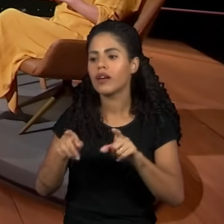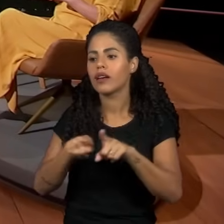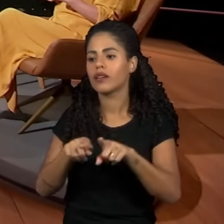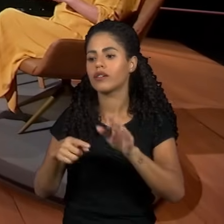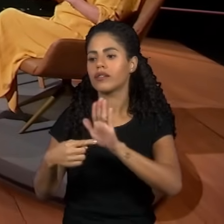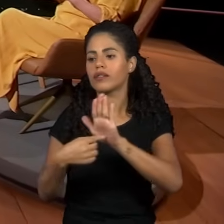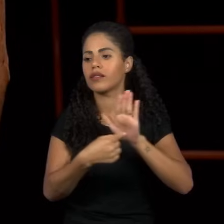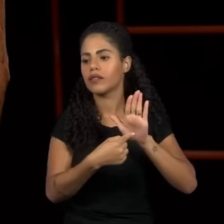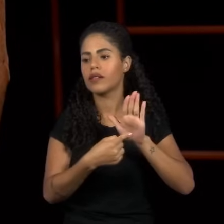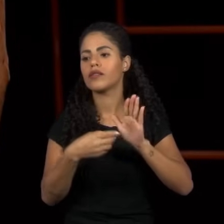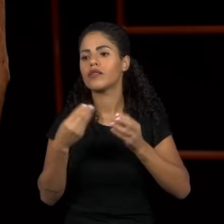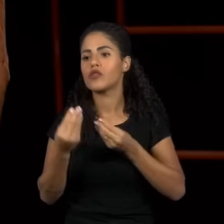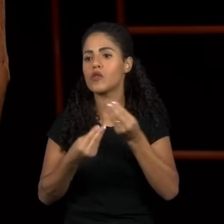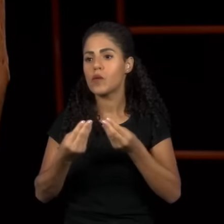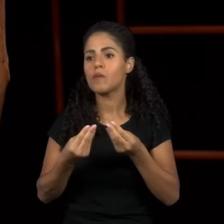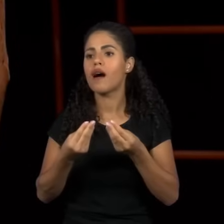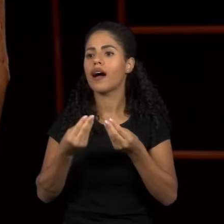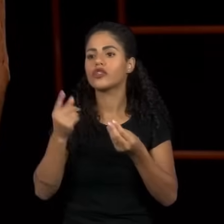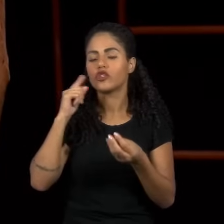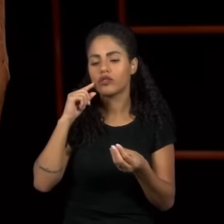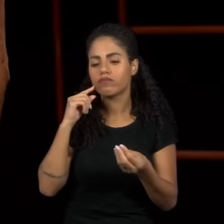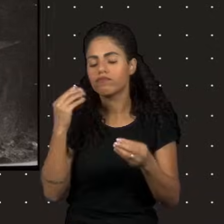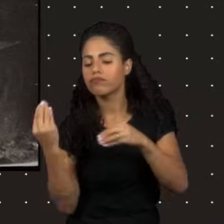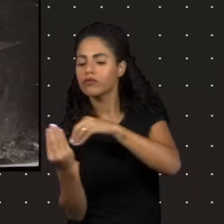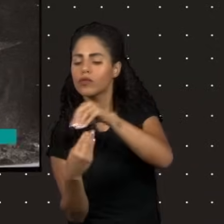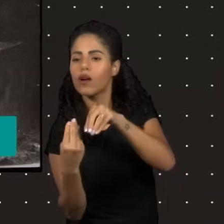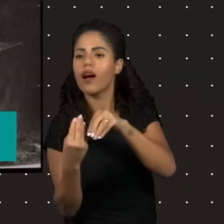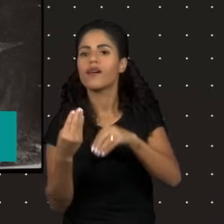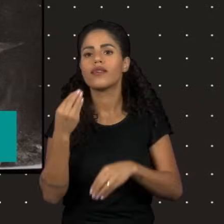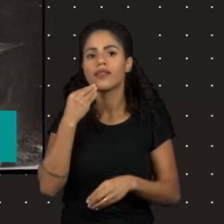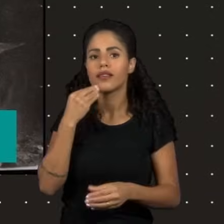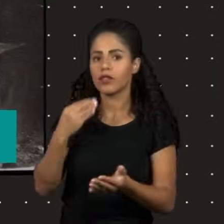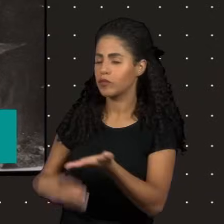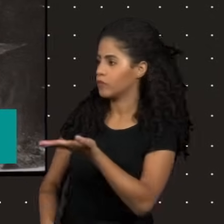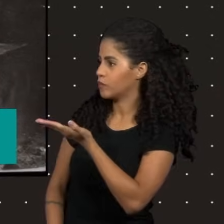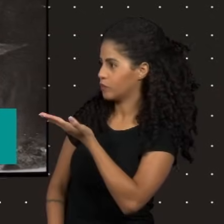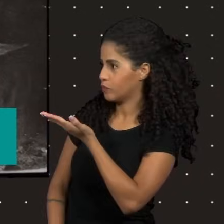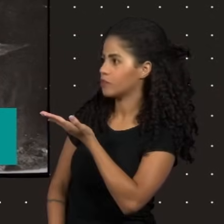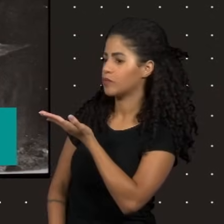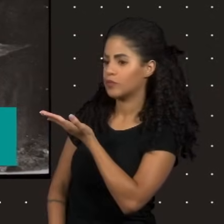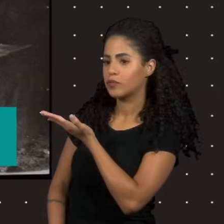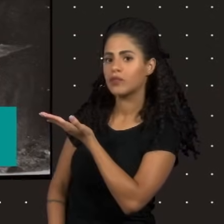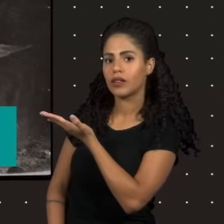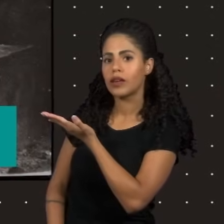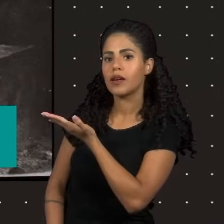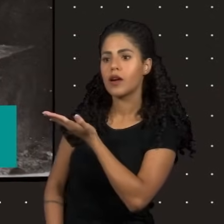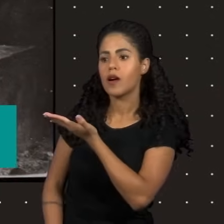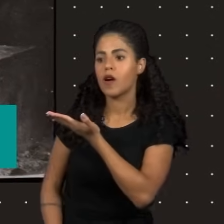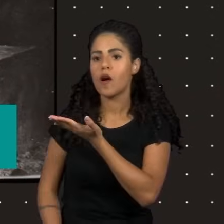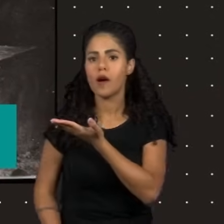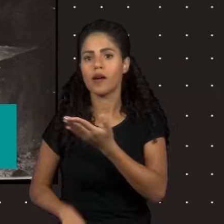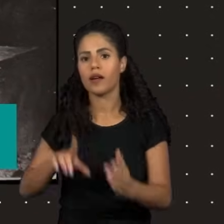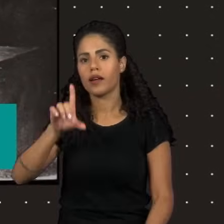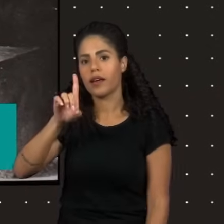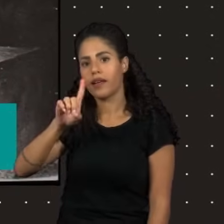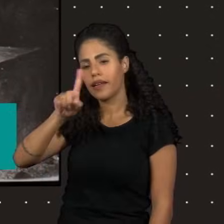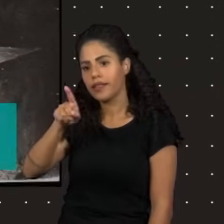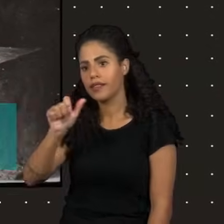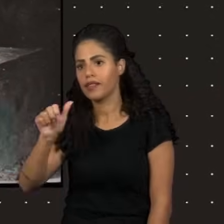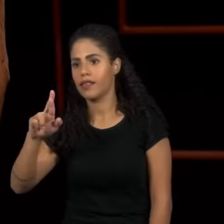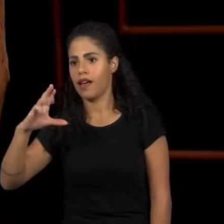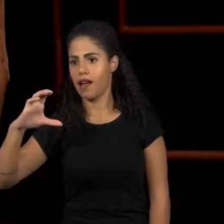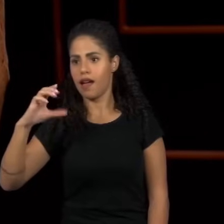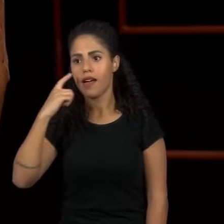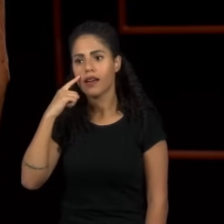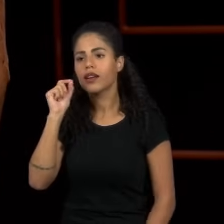Era um revezamento, né? Terminava comigo. Uhum. Era um texto do Brecht, né? E